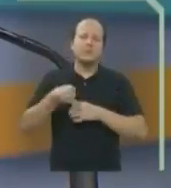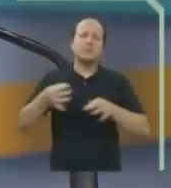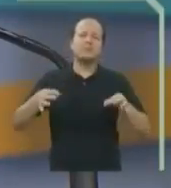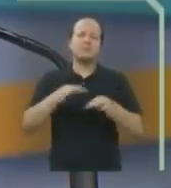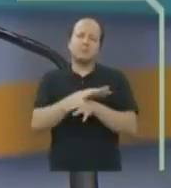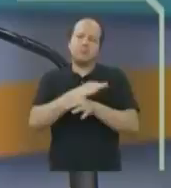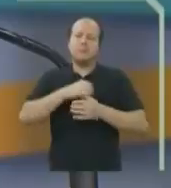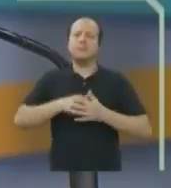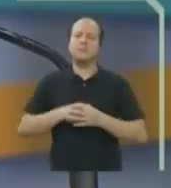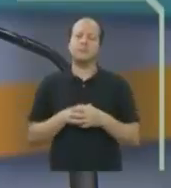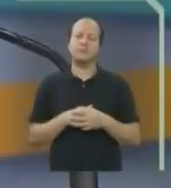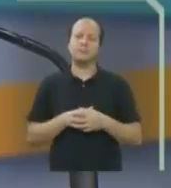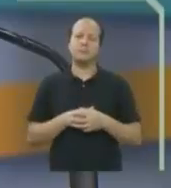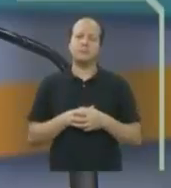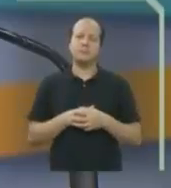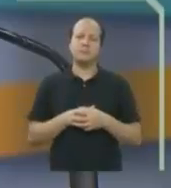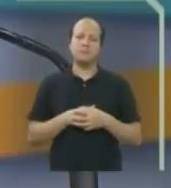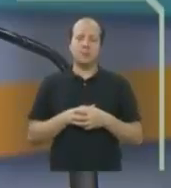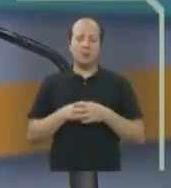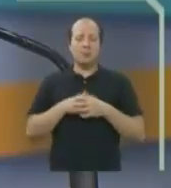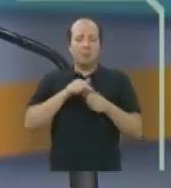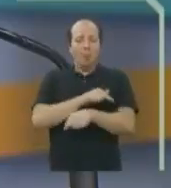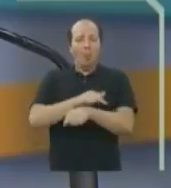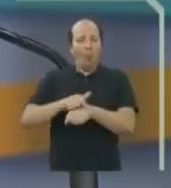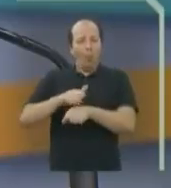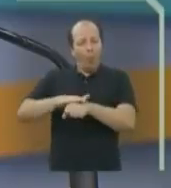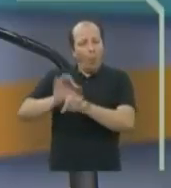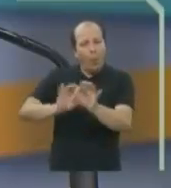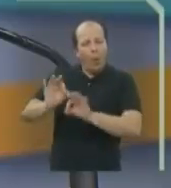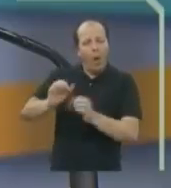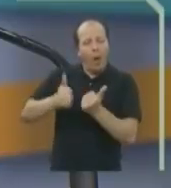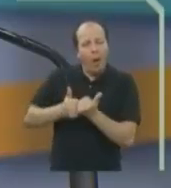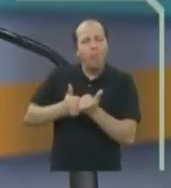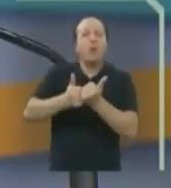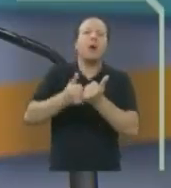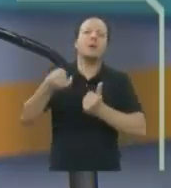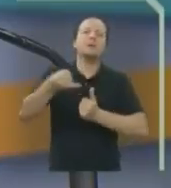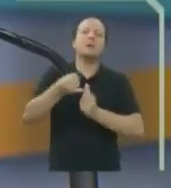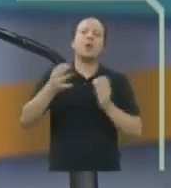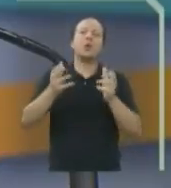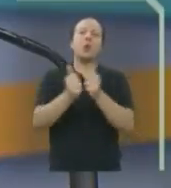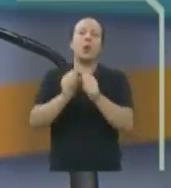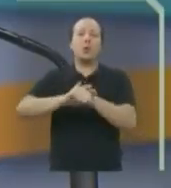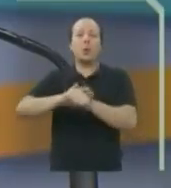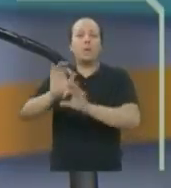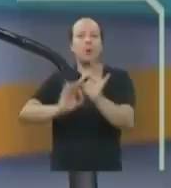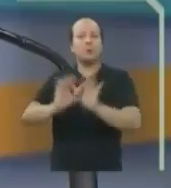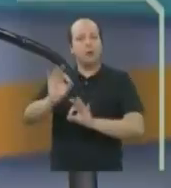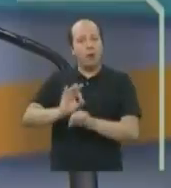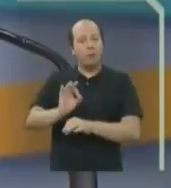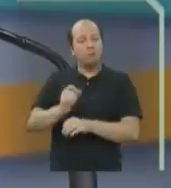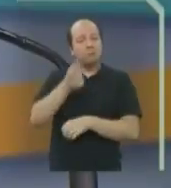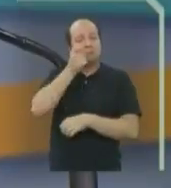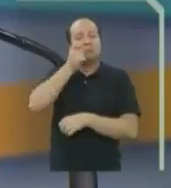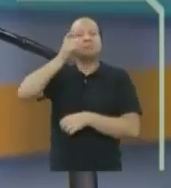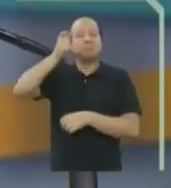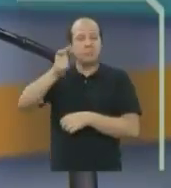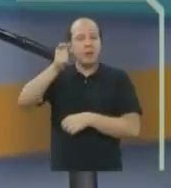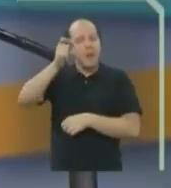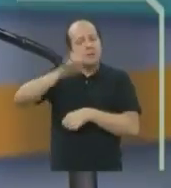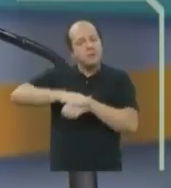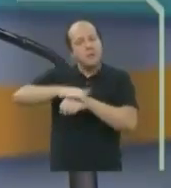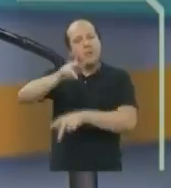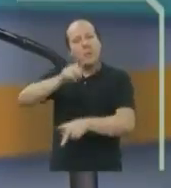suficientemente cívicos para apoiarem todos os projetos que forem de interesse da